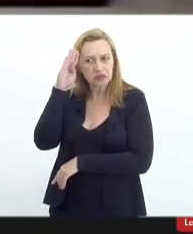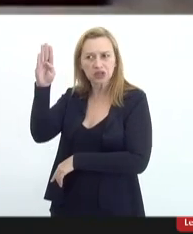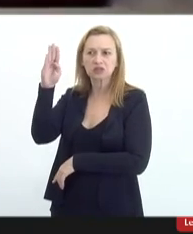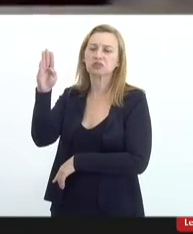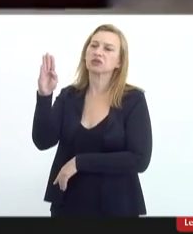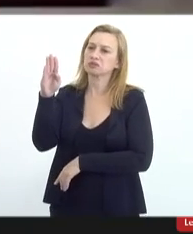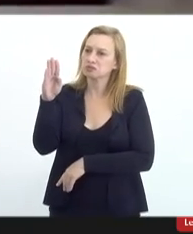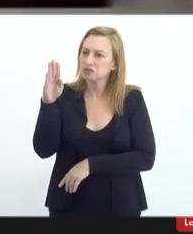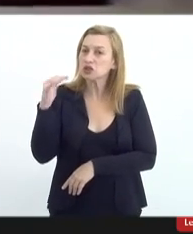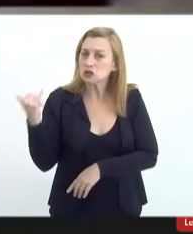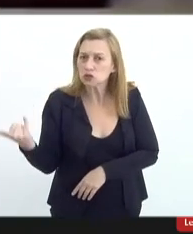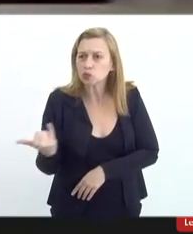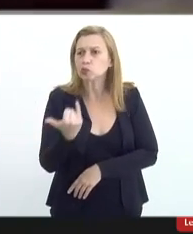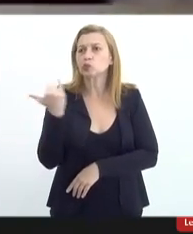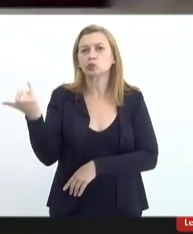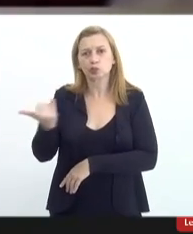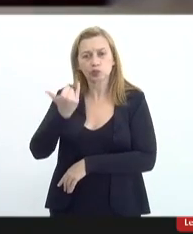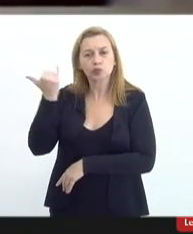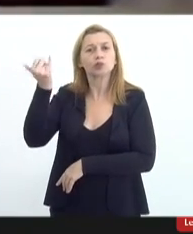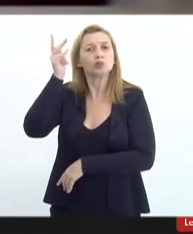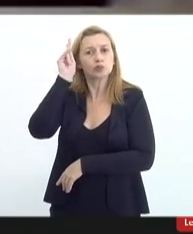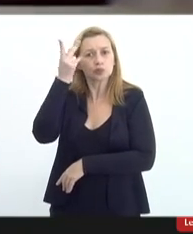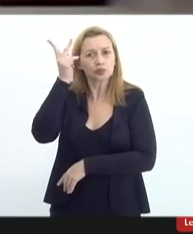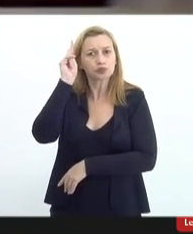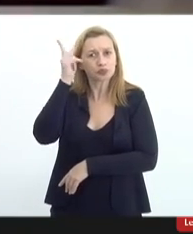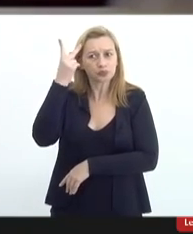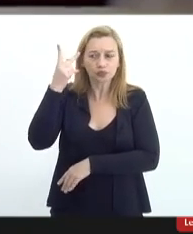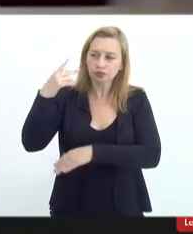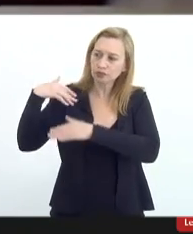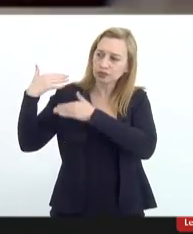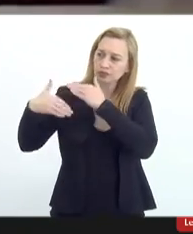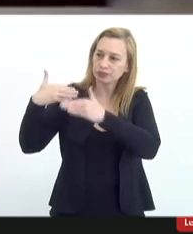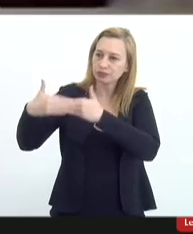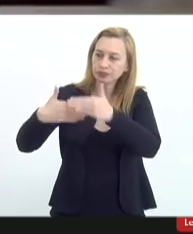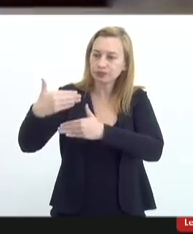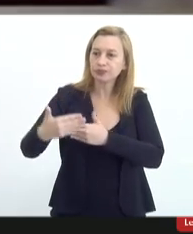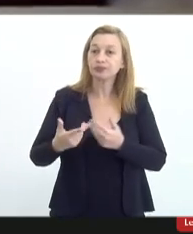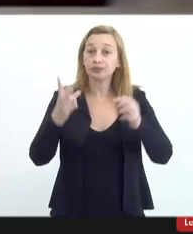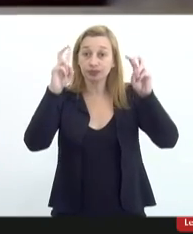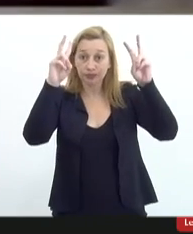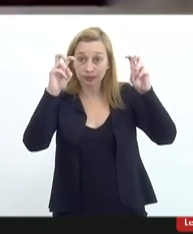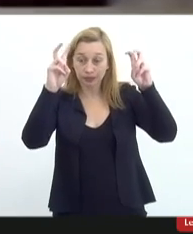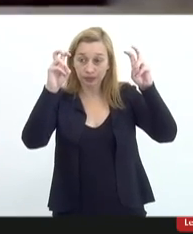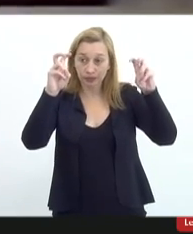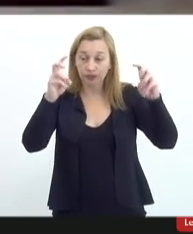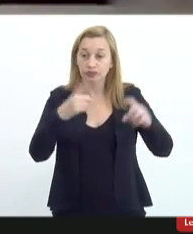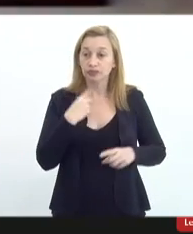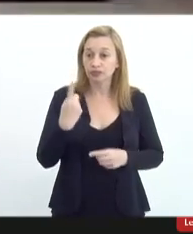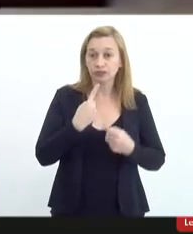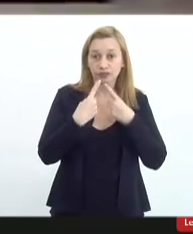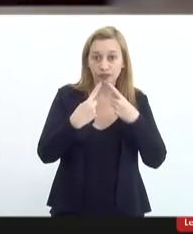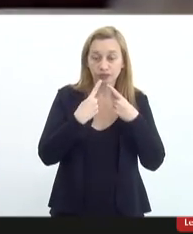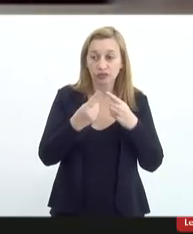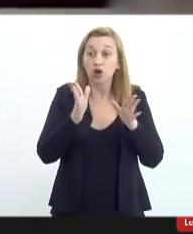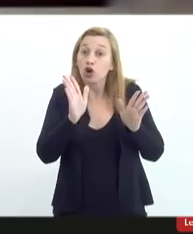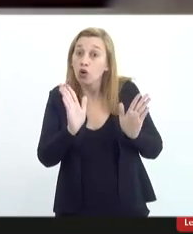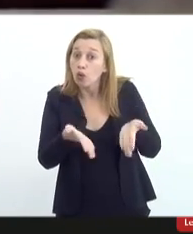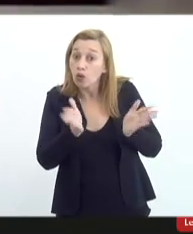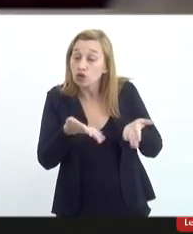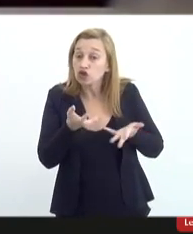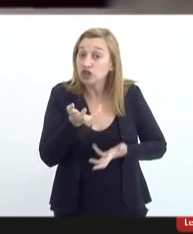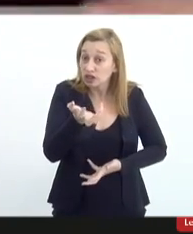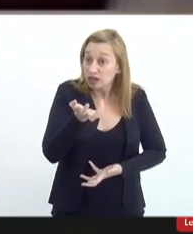fundamental, importantíssimo, histórico, em relação a essa temática, hoje